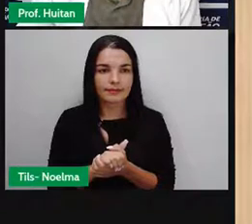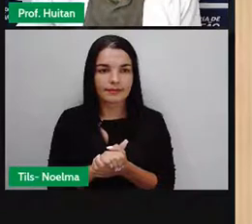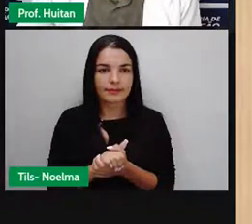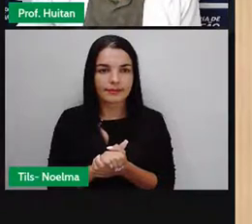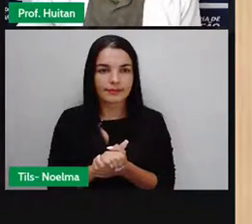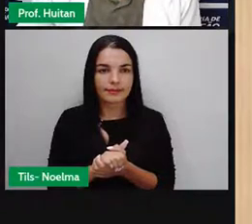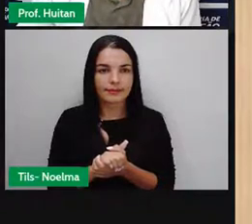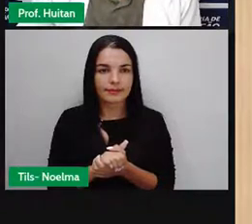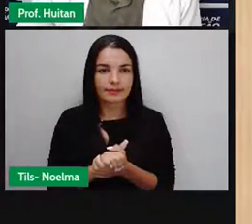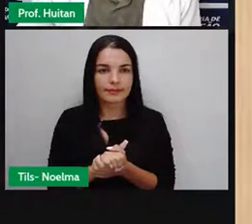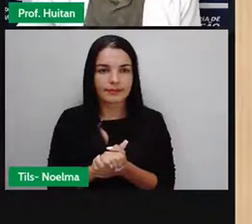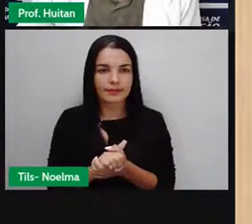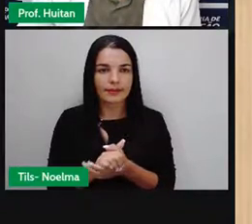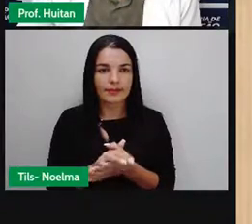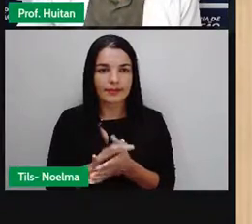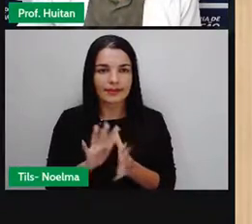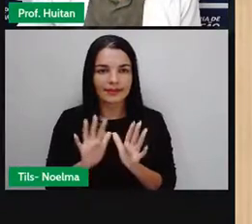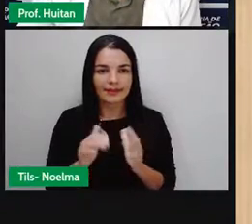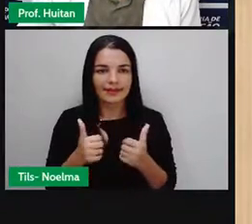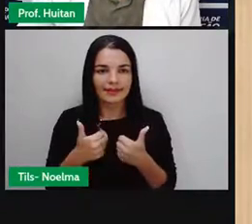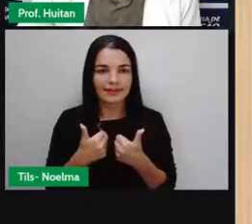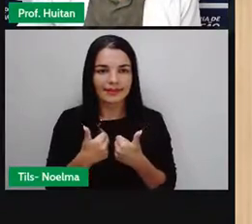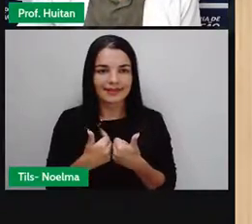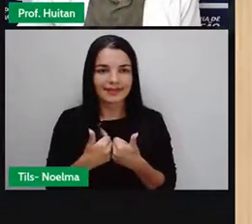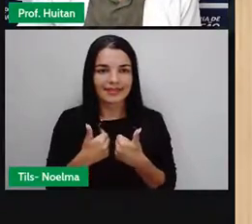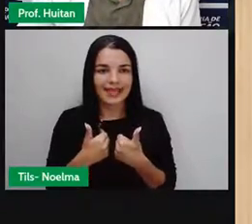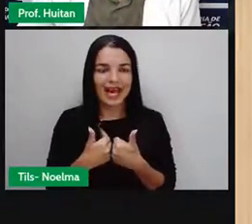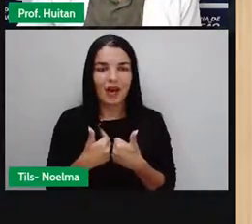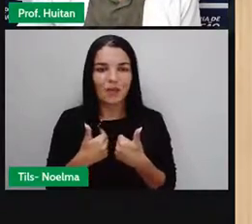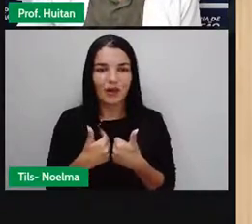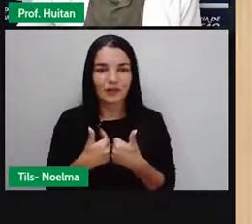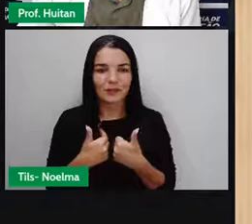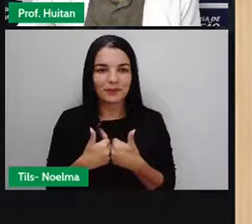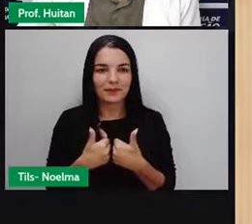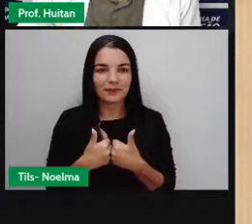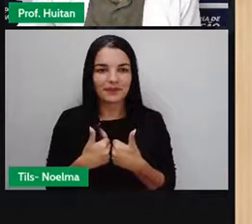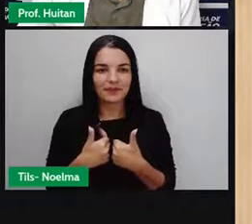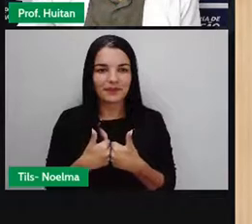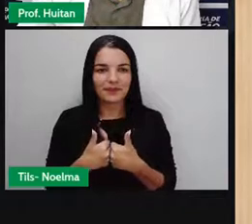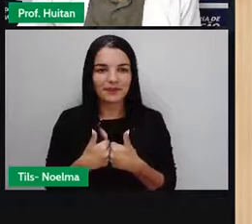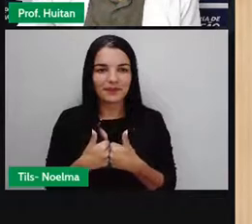Deixa eu dar uma. Eu já me perdi.